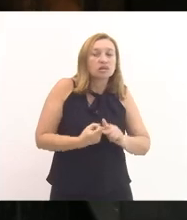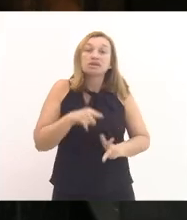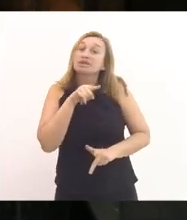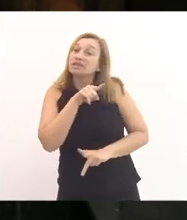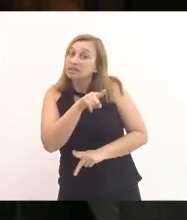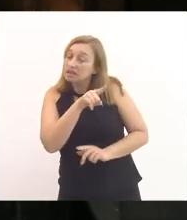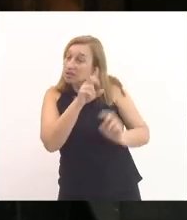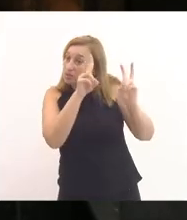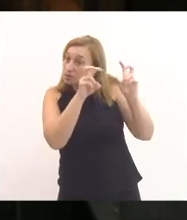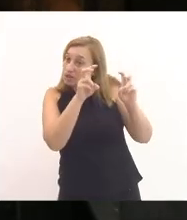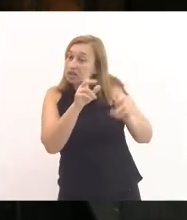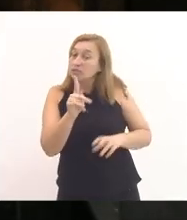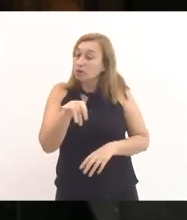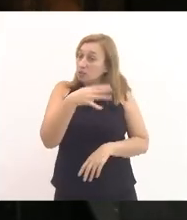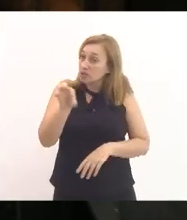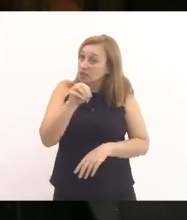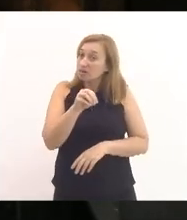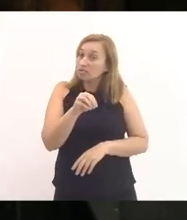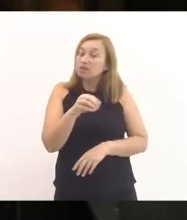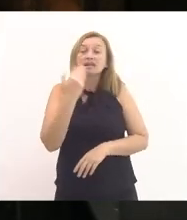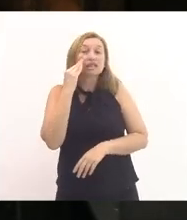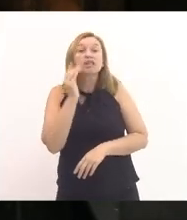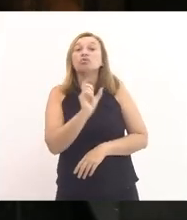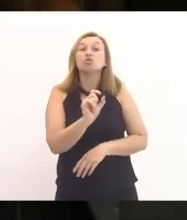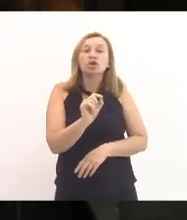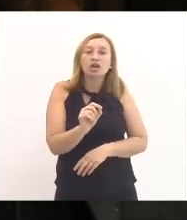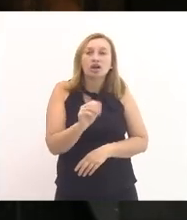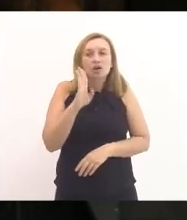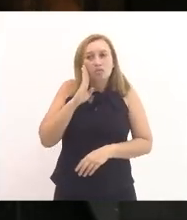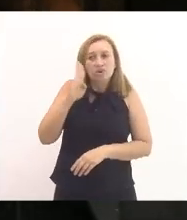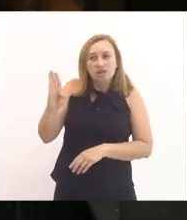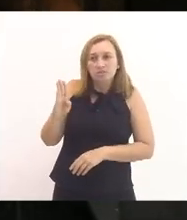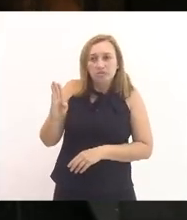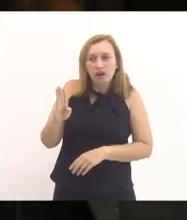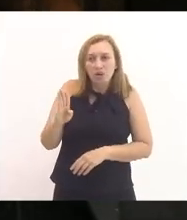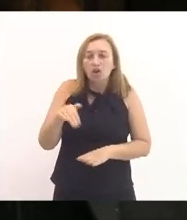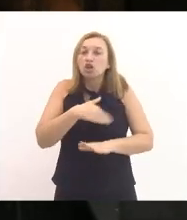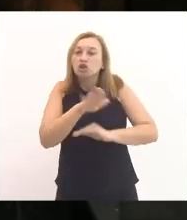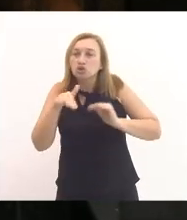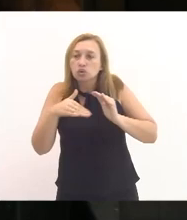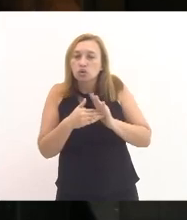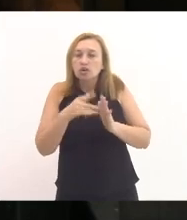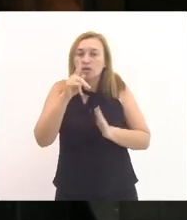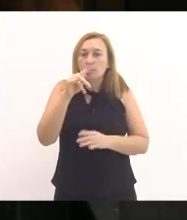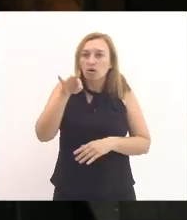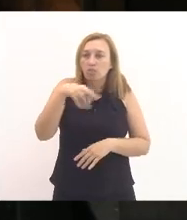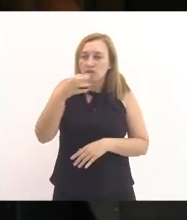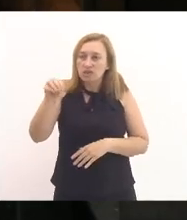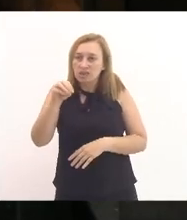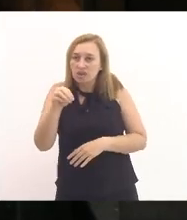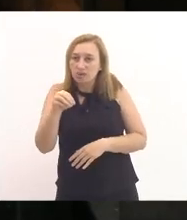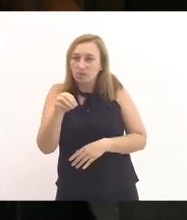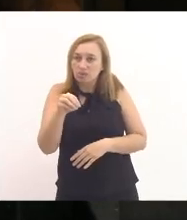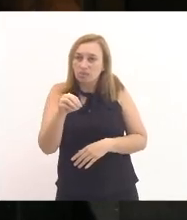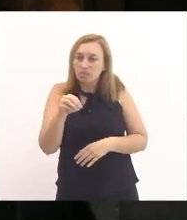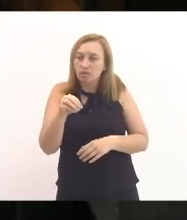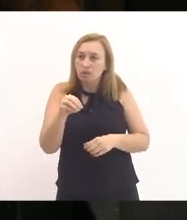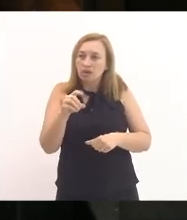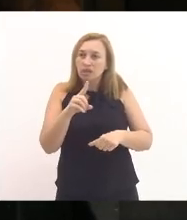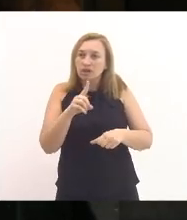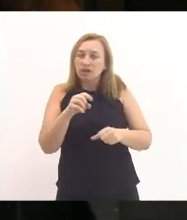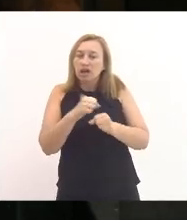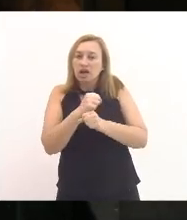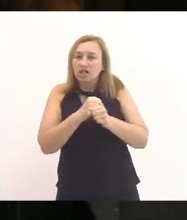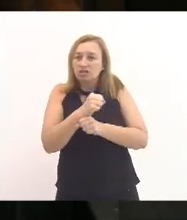nessa questão de promoção entendemos que o ideal seria que todas as promoções fossem por antiguidade